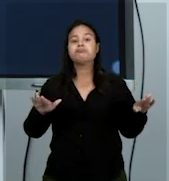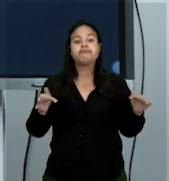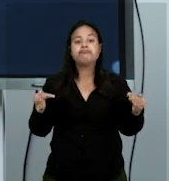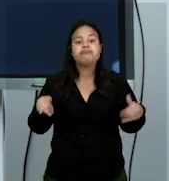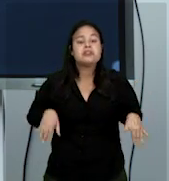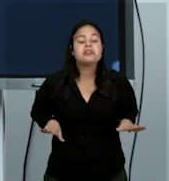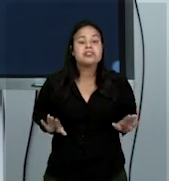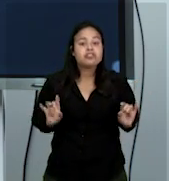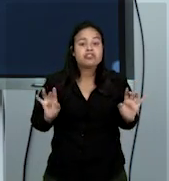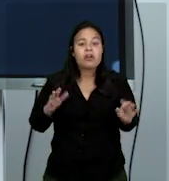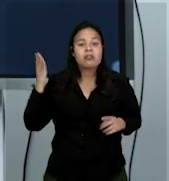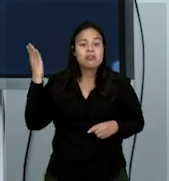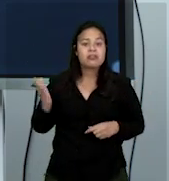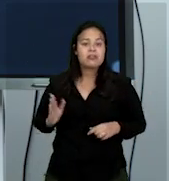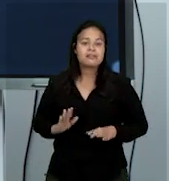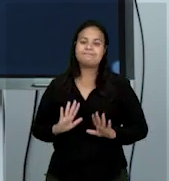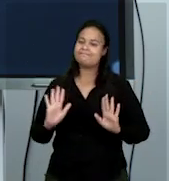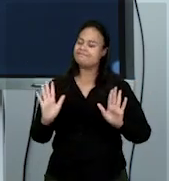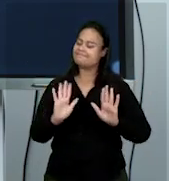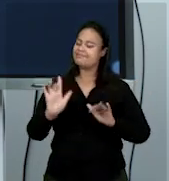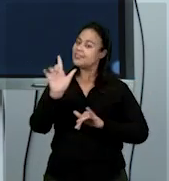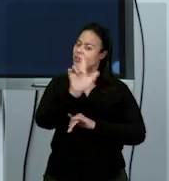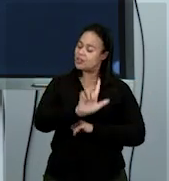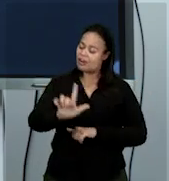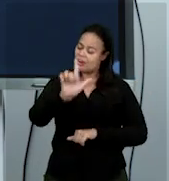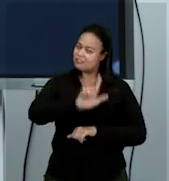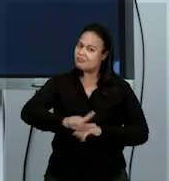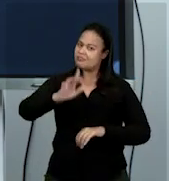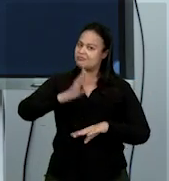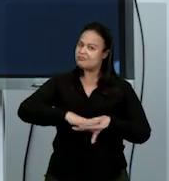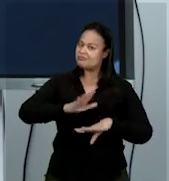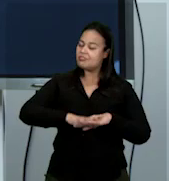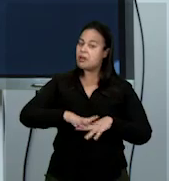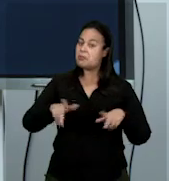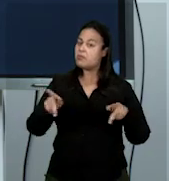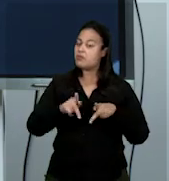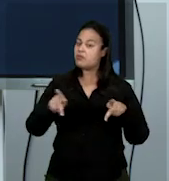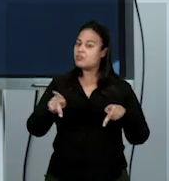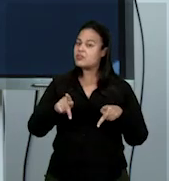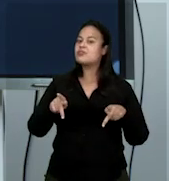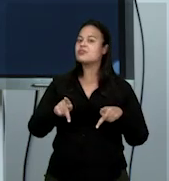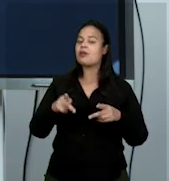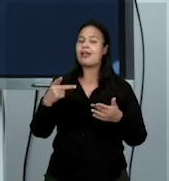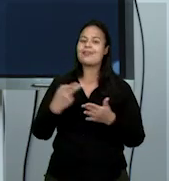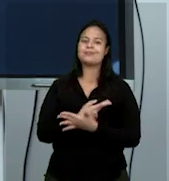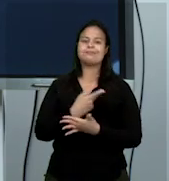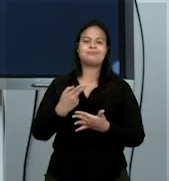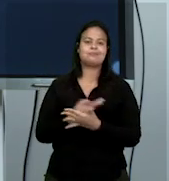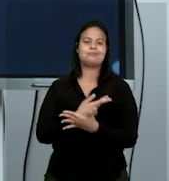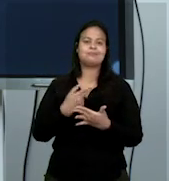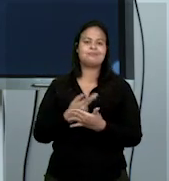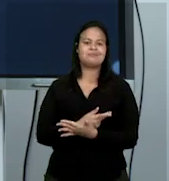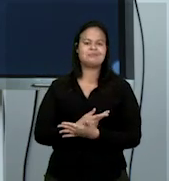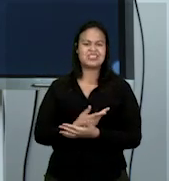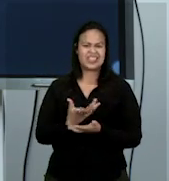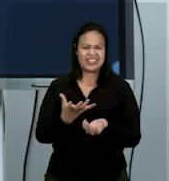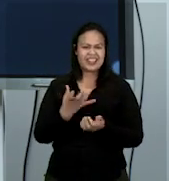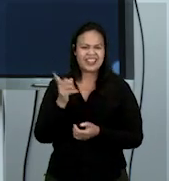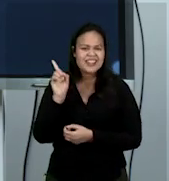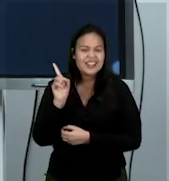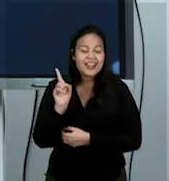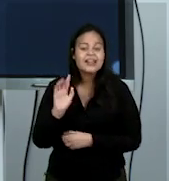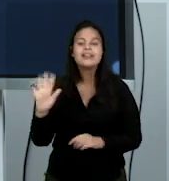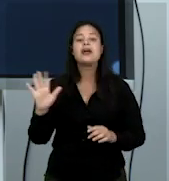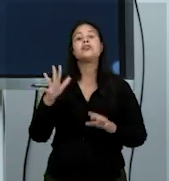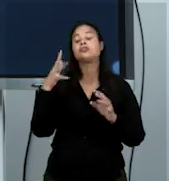ó. E aí, logicamente, né, um professor de matemática vai te dar errado, porque ele não pediu isso. Ele pediu para